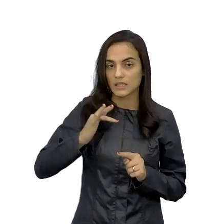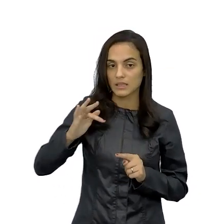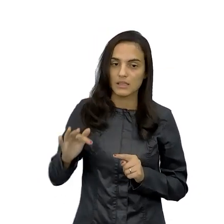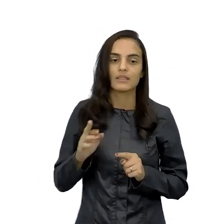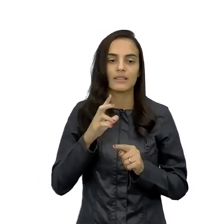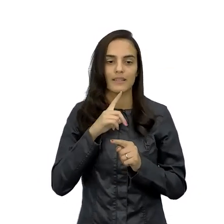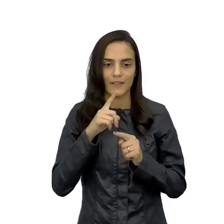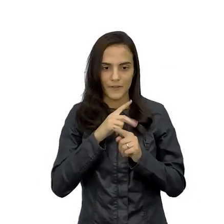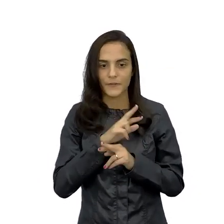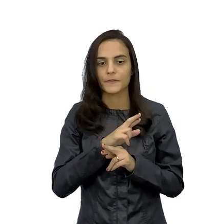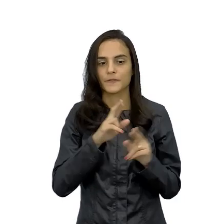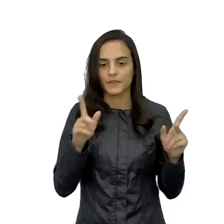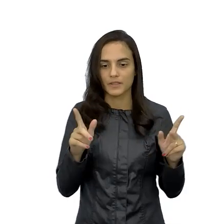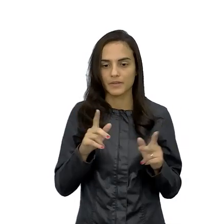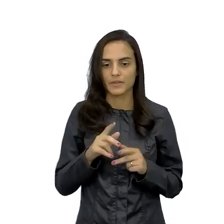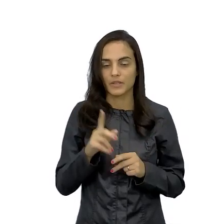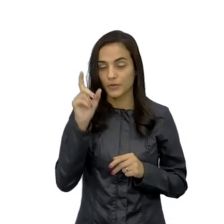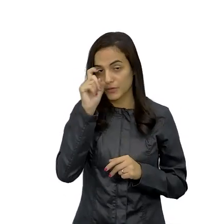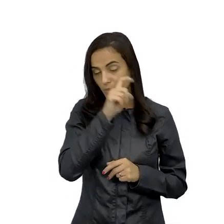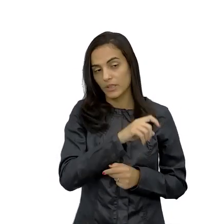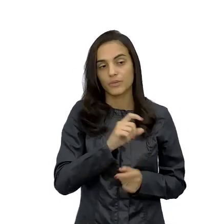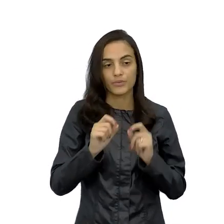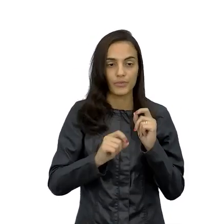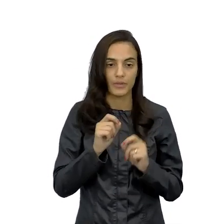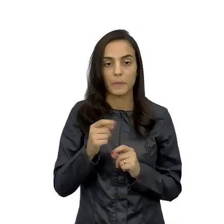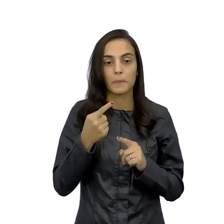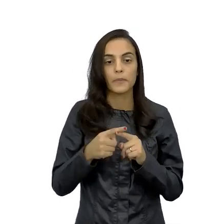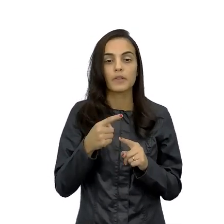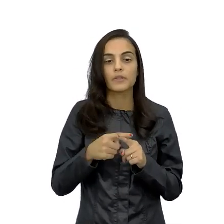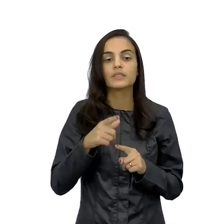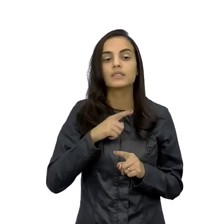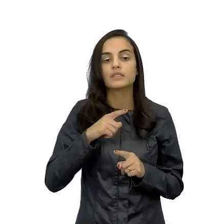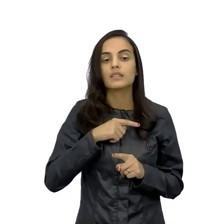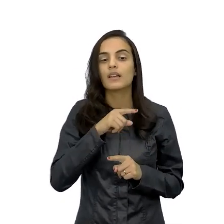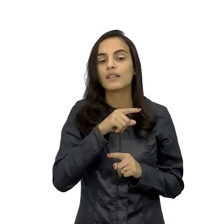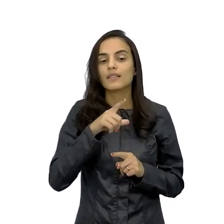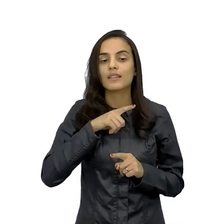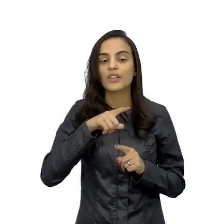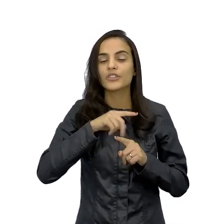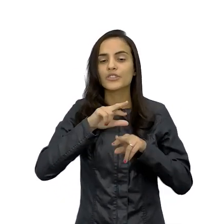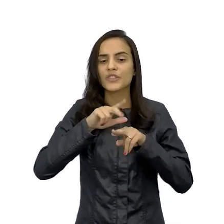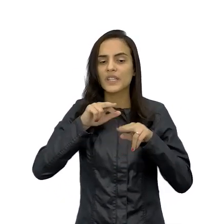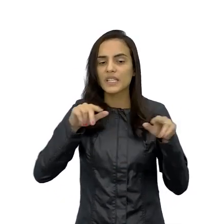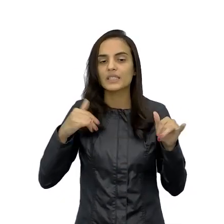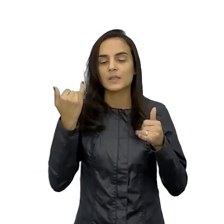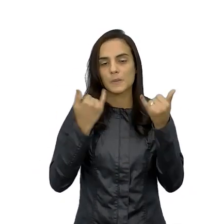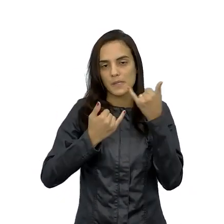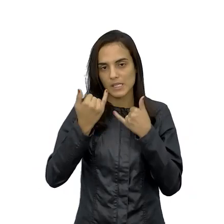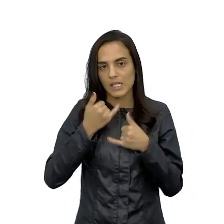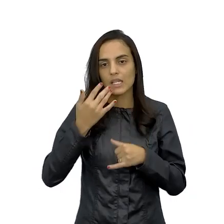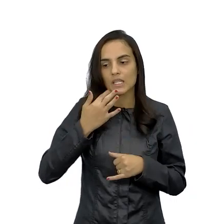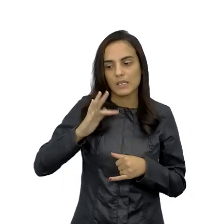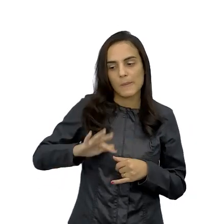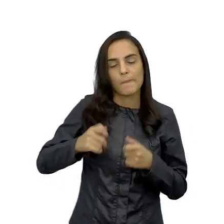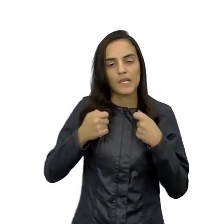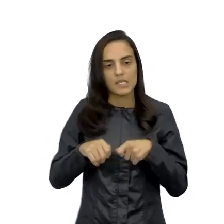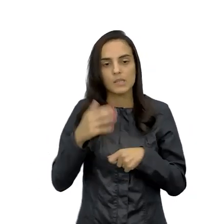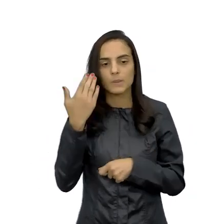uma dificuldade enorme aqui, é porque você tem várias informações que as crianças precisam